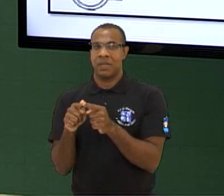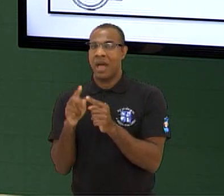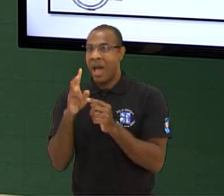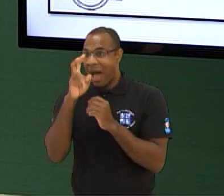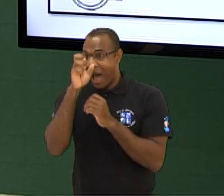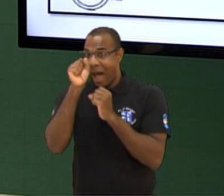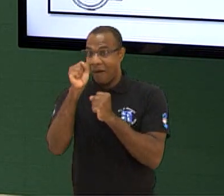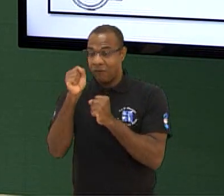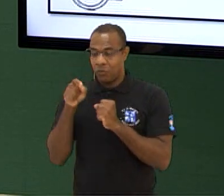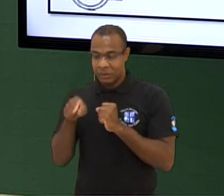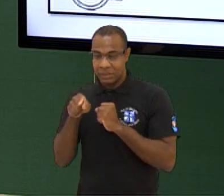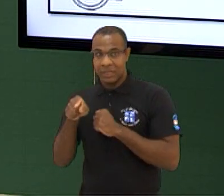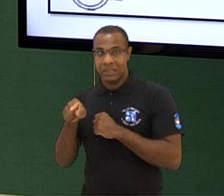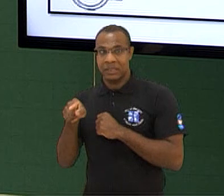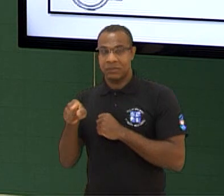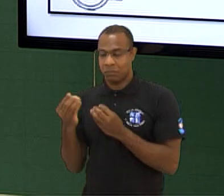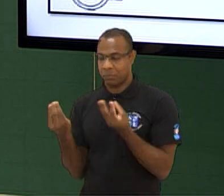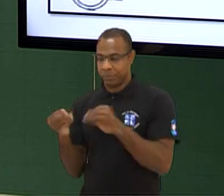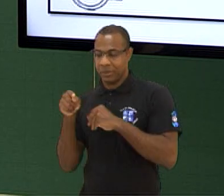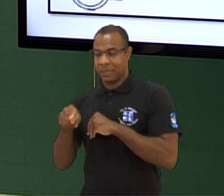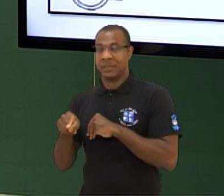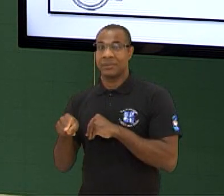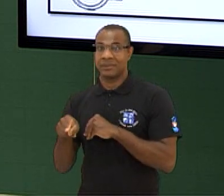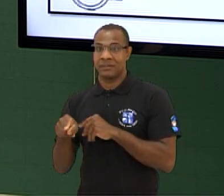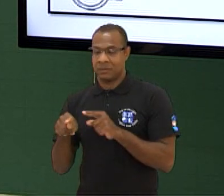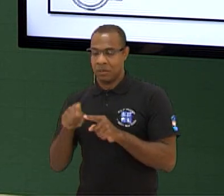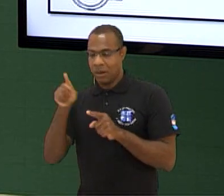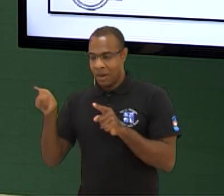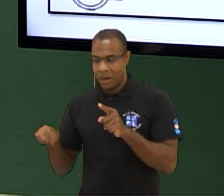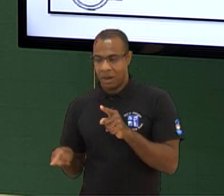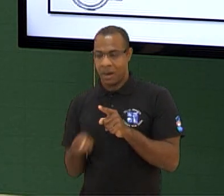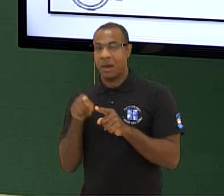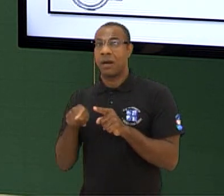ação, ela vai estar sobre a roda da frente.